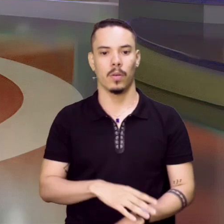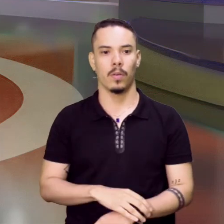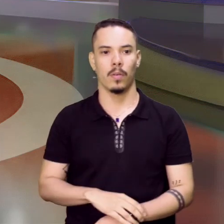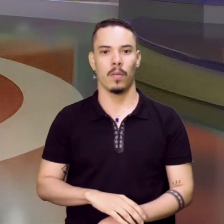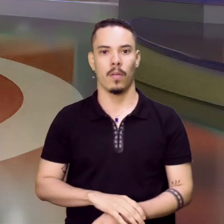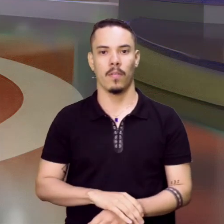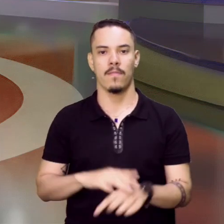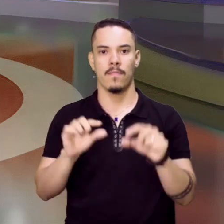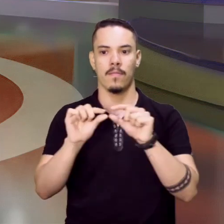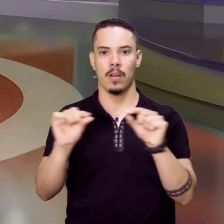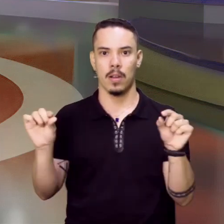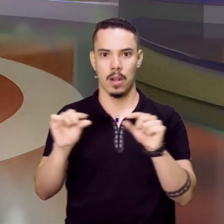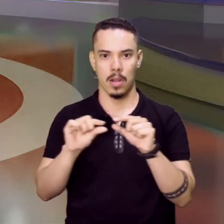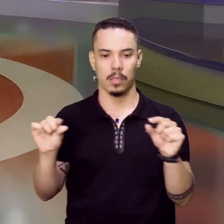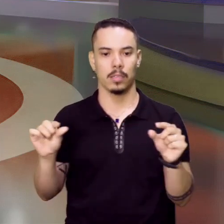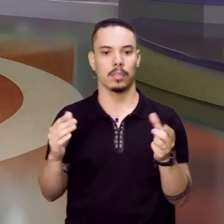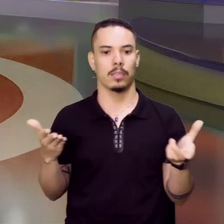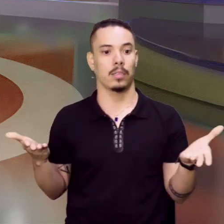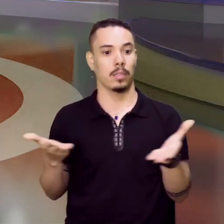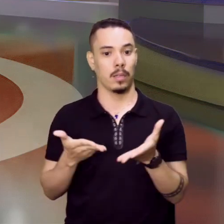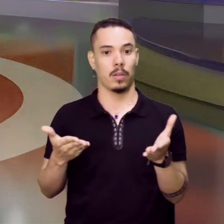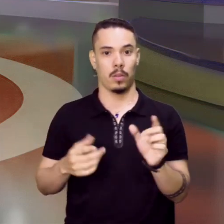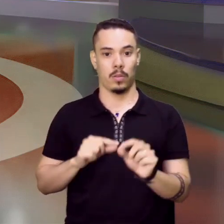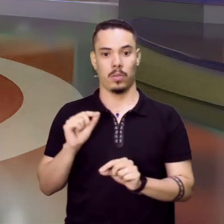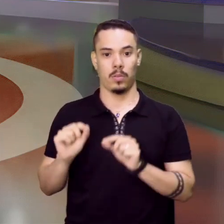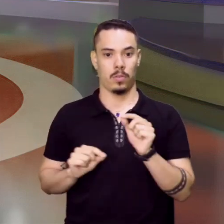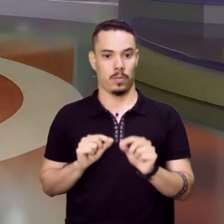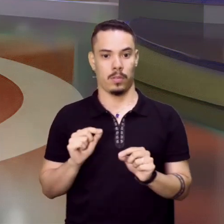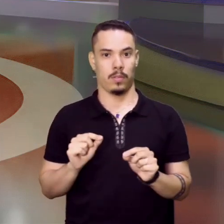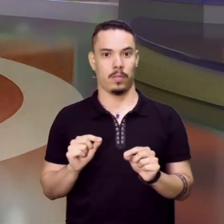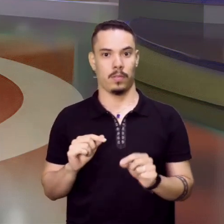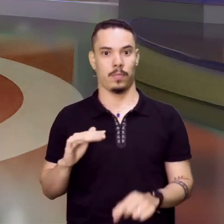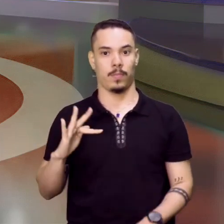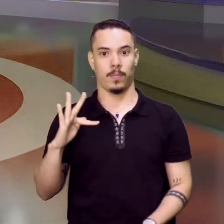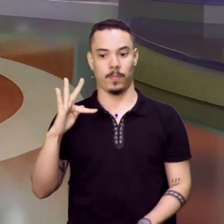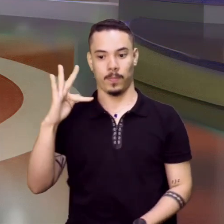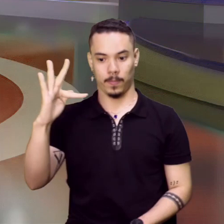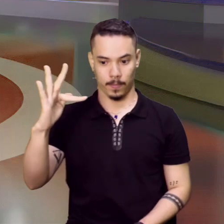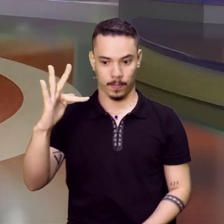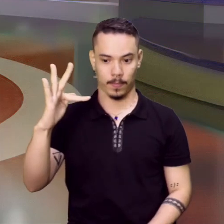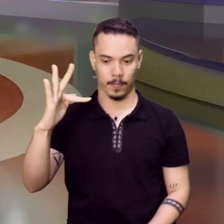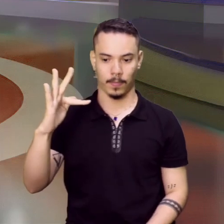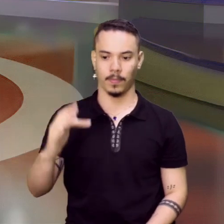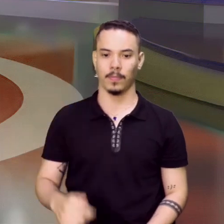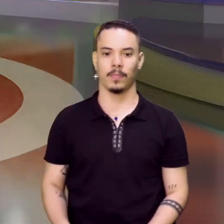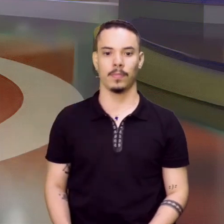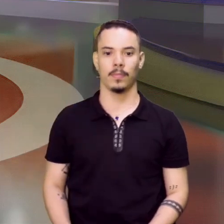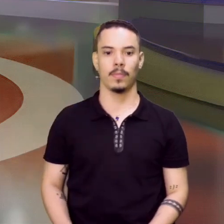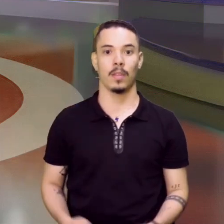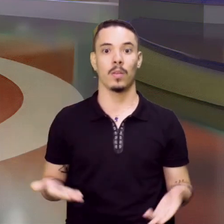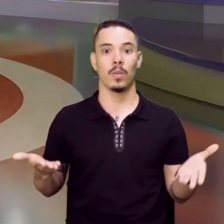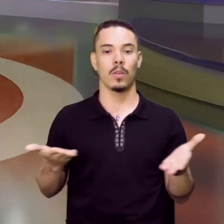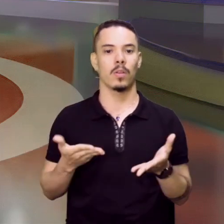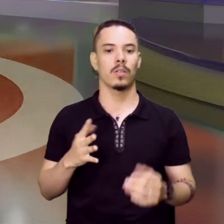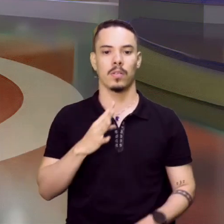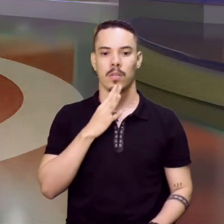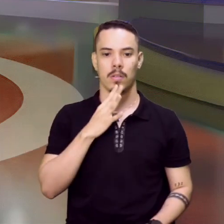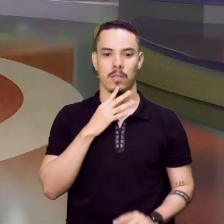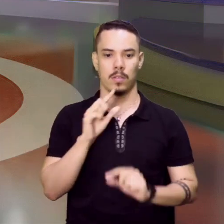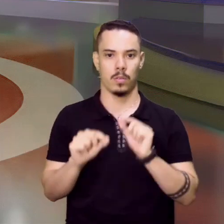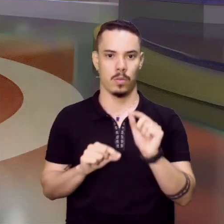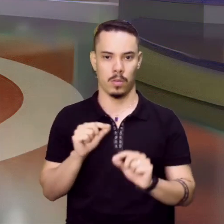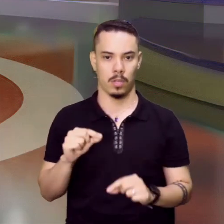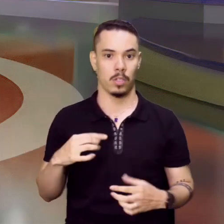frase em progressão e agora vamos entrar para o Future futuro então vamos conhecer hoje uma